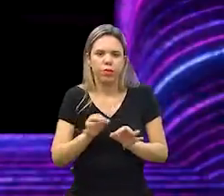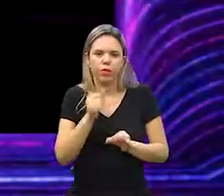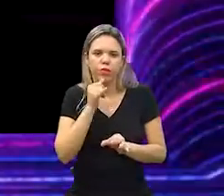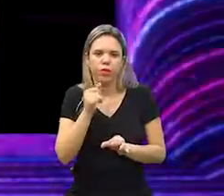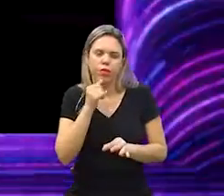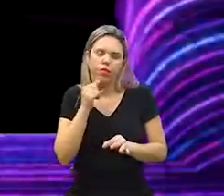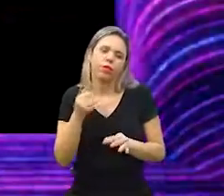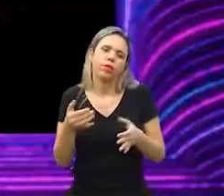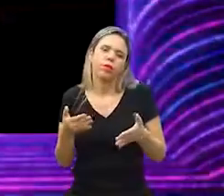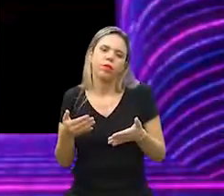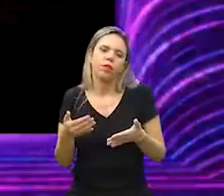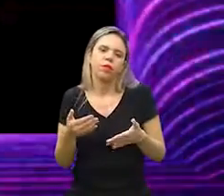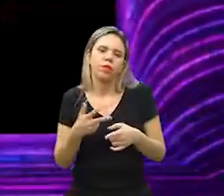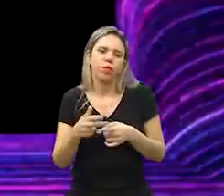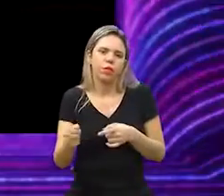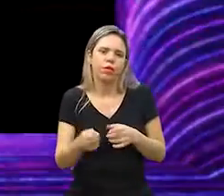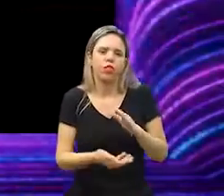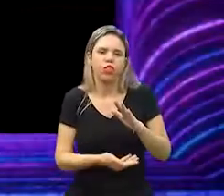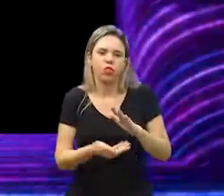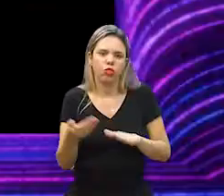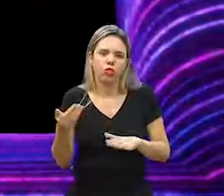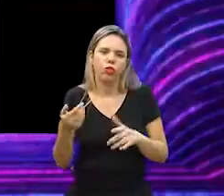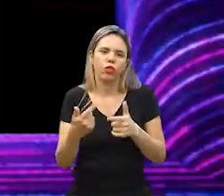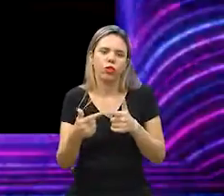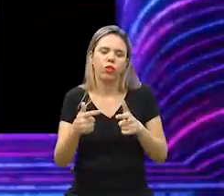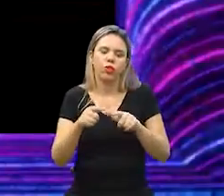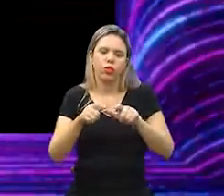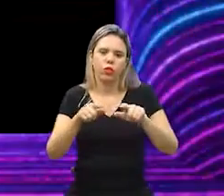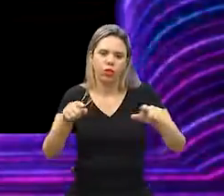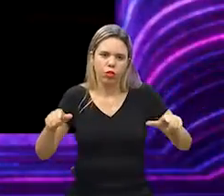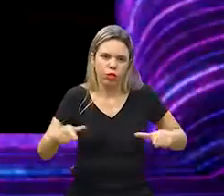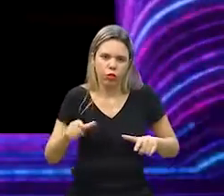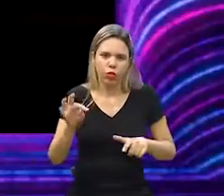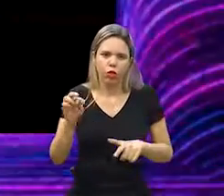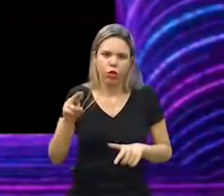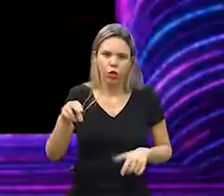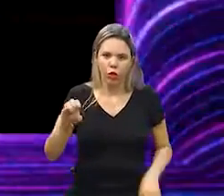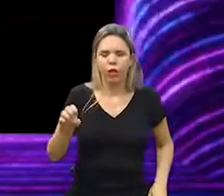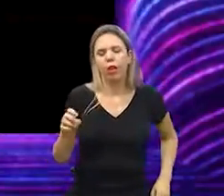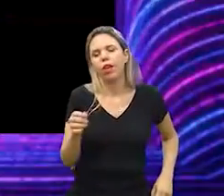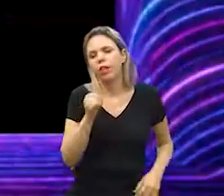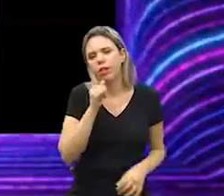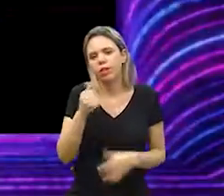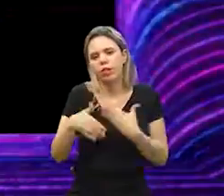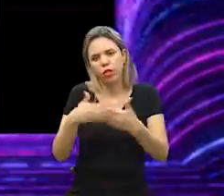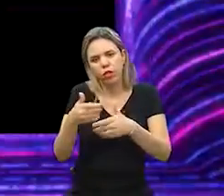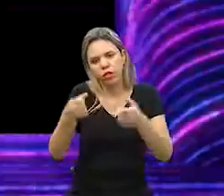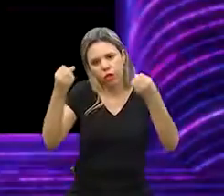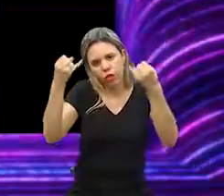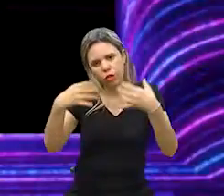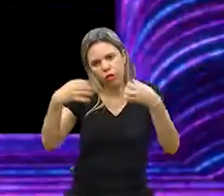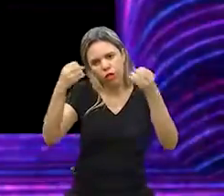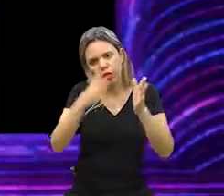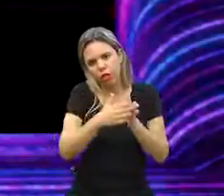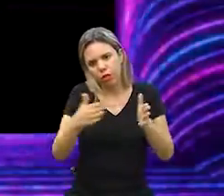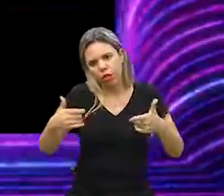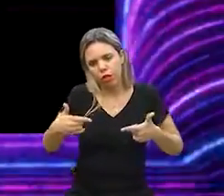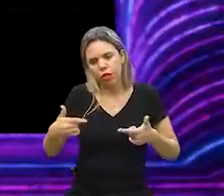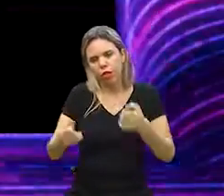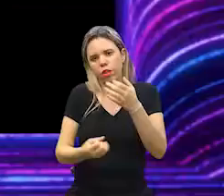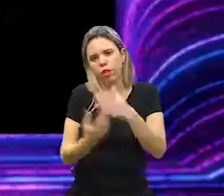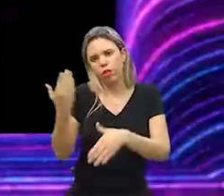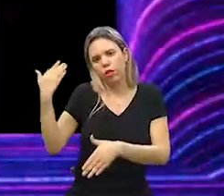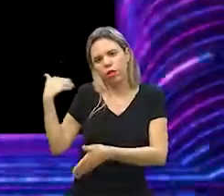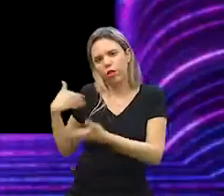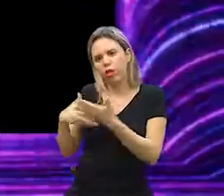na fronteira o episódio da Retirada da Laguna do Toné. E assim vou contando essa parte da guerra,